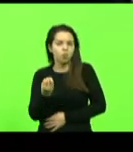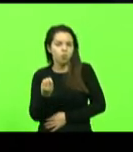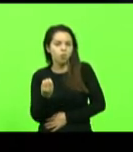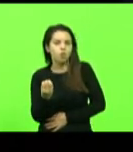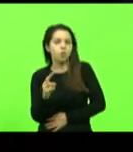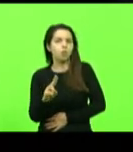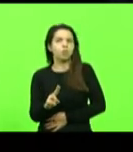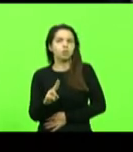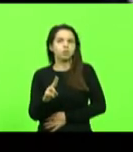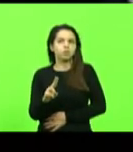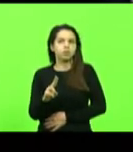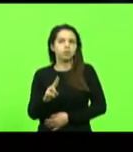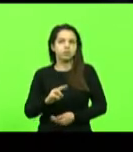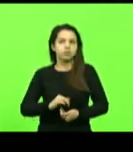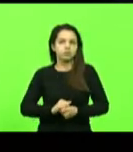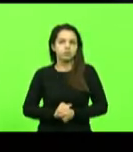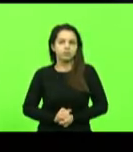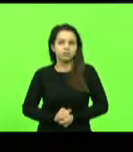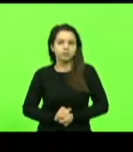ou como que é aquele,